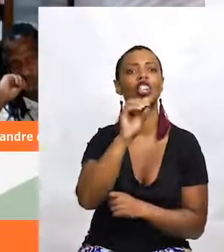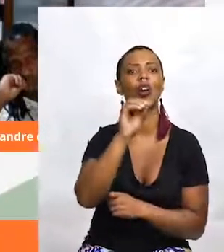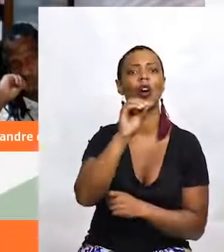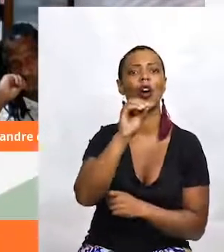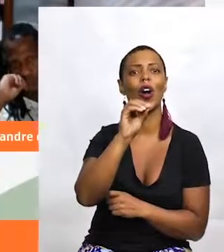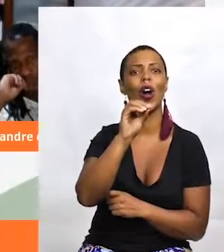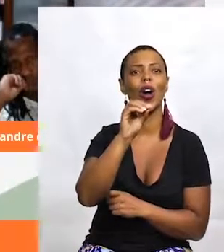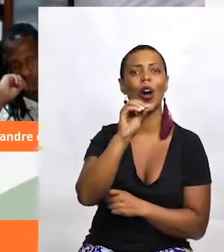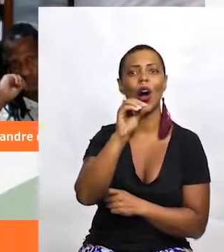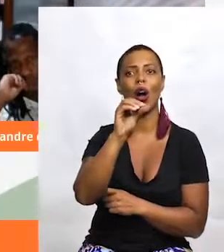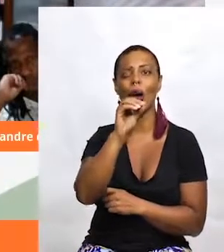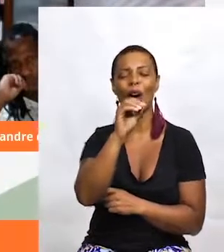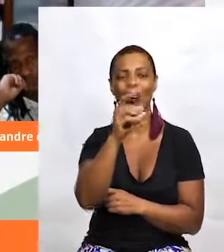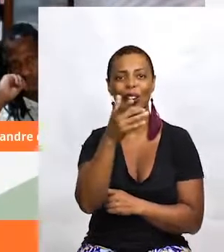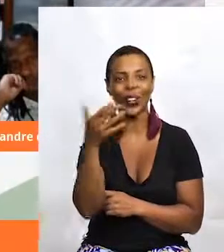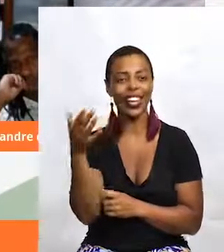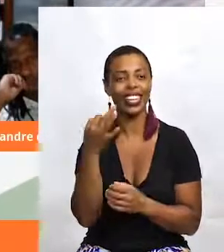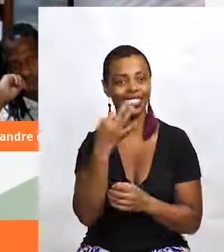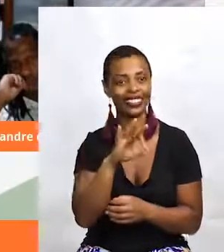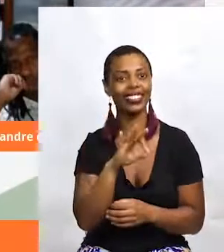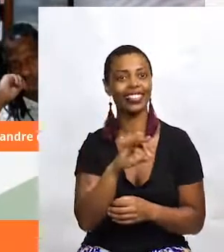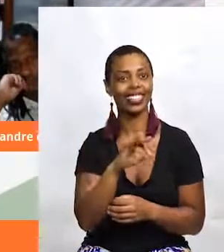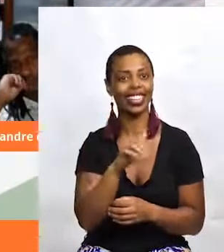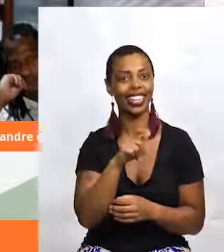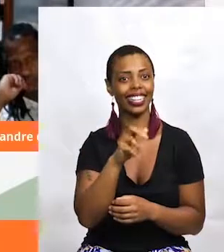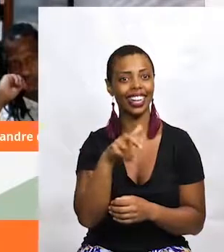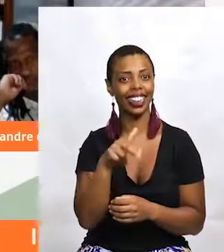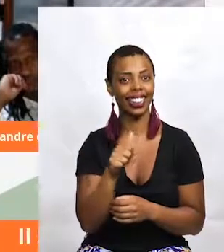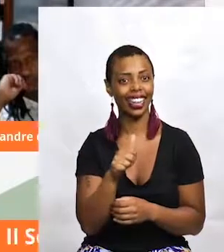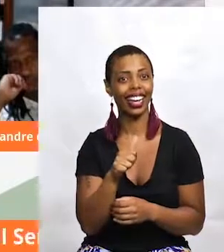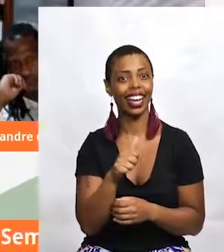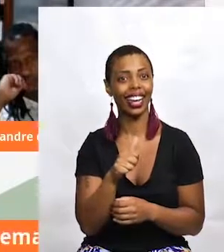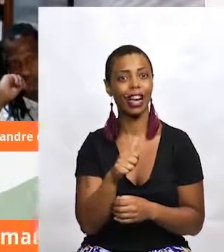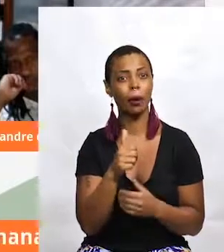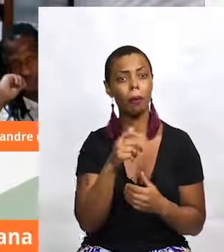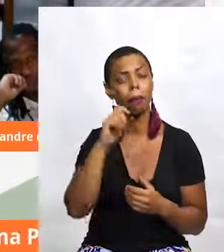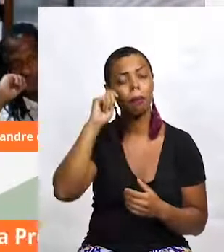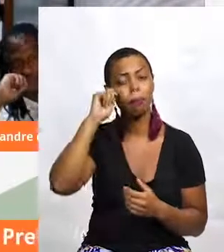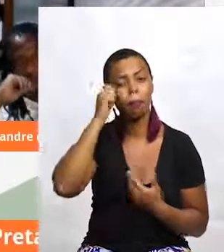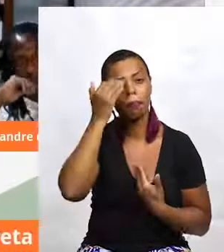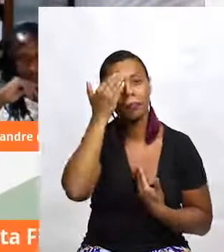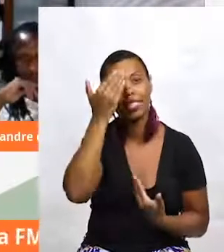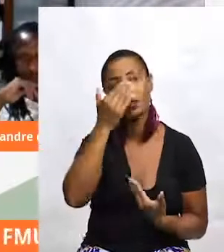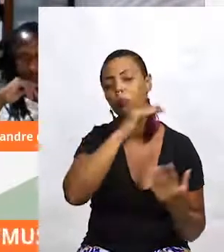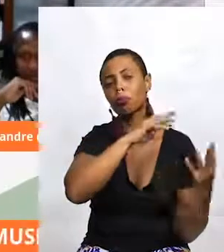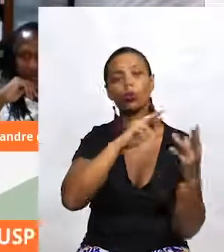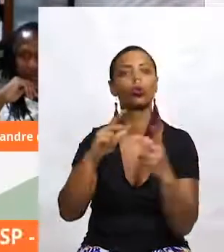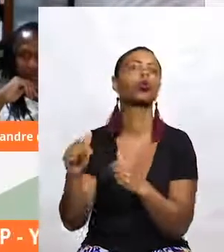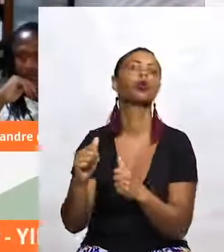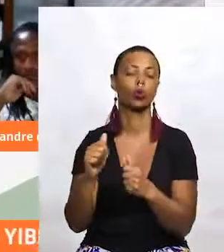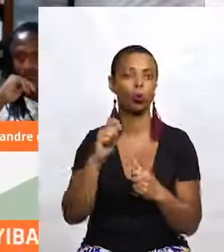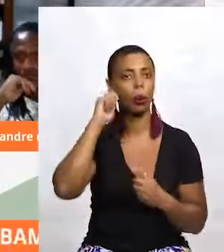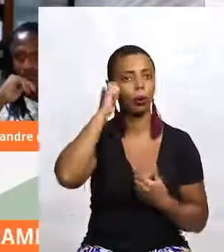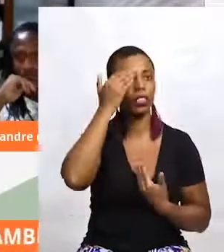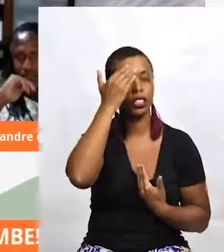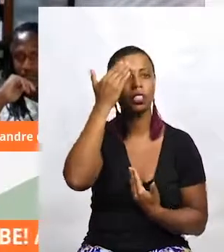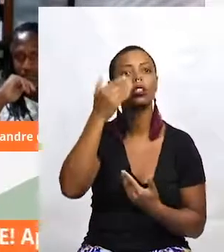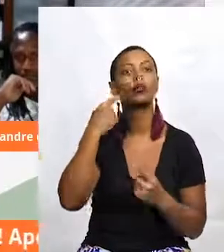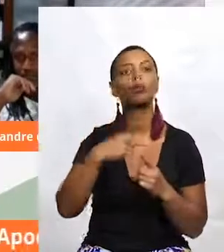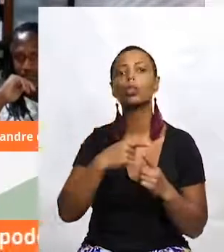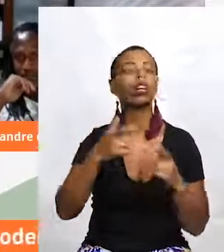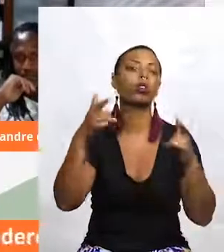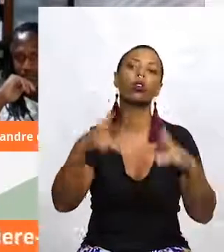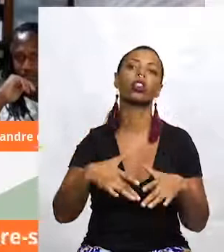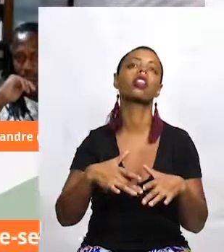astro, não é, Adriana? Gratidão por tudo. Gratidão por vocês não desistirem por